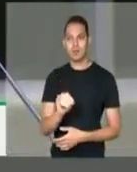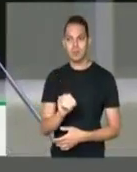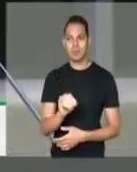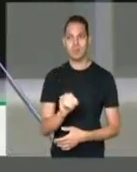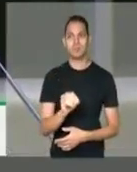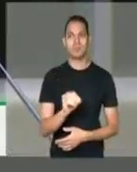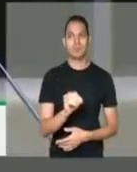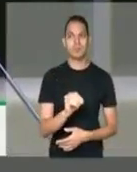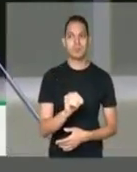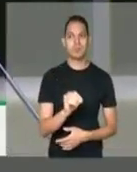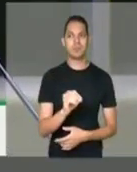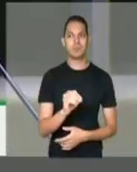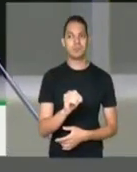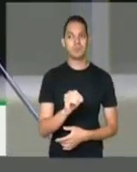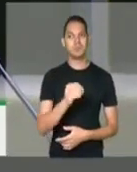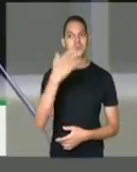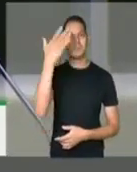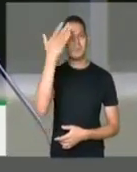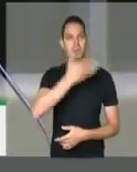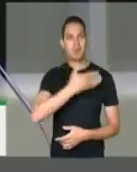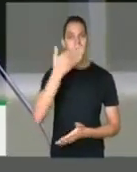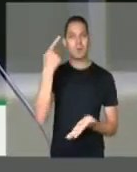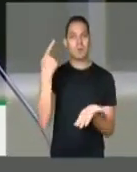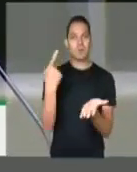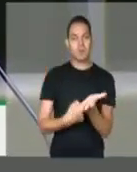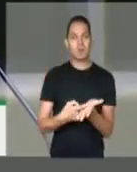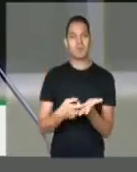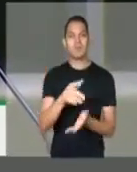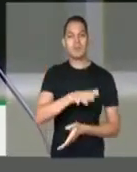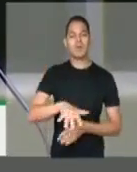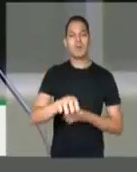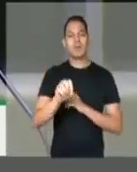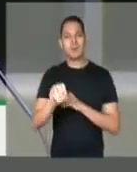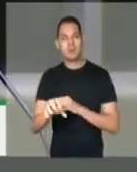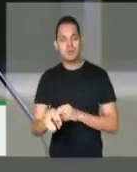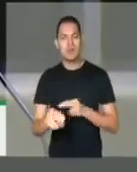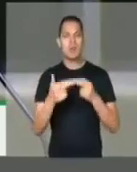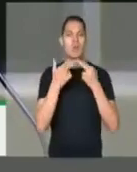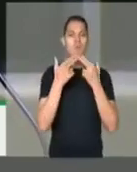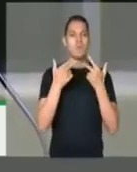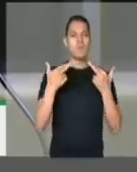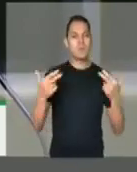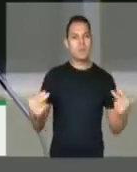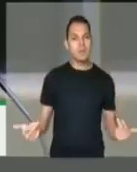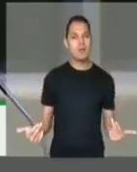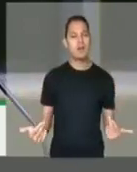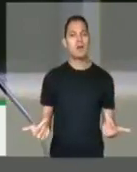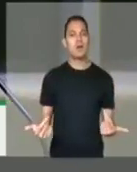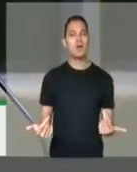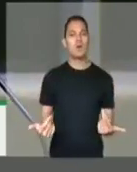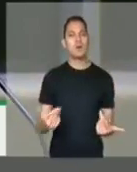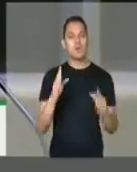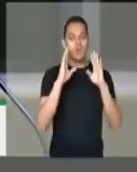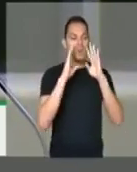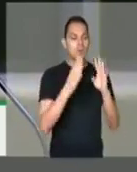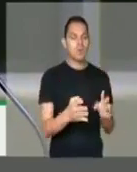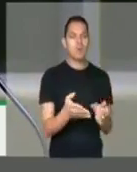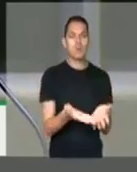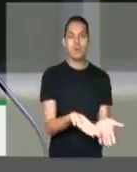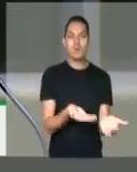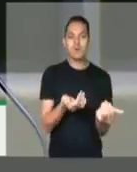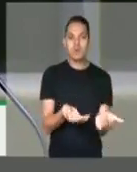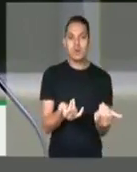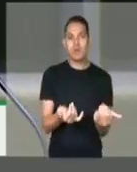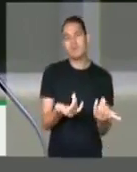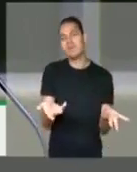iniciativa, que demonstra o seu compromisso com a educação, com a inovação, com os nossos jovens, enfim,